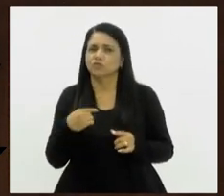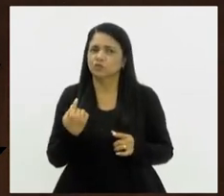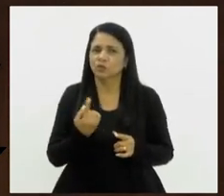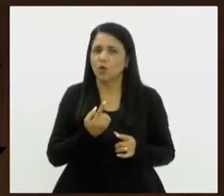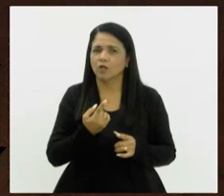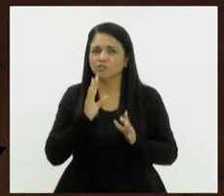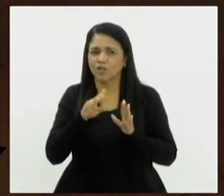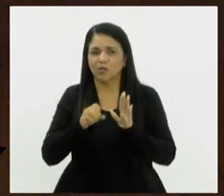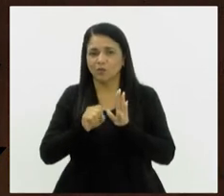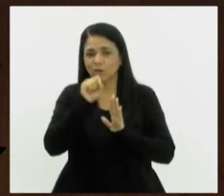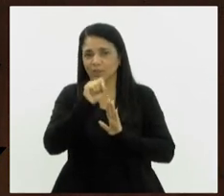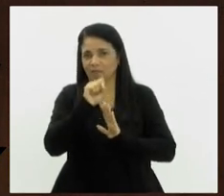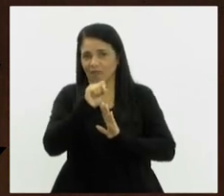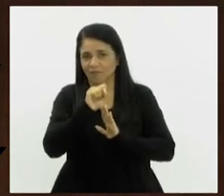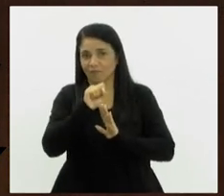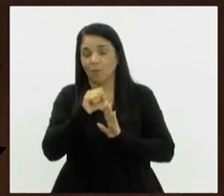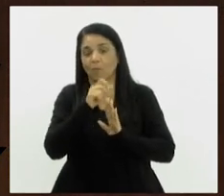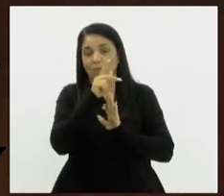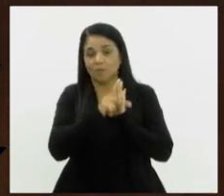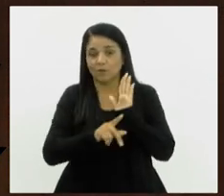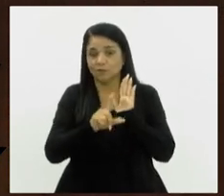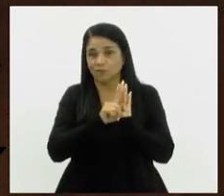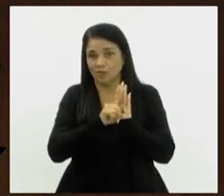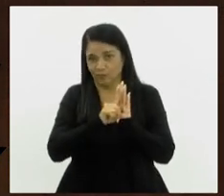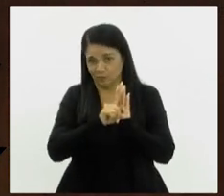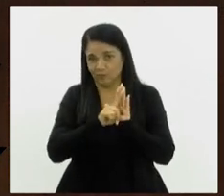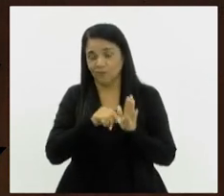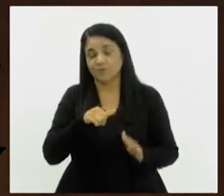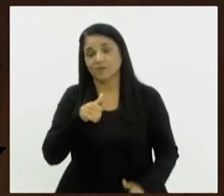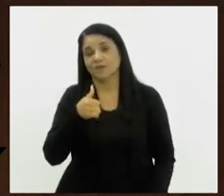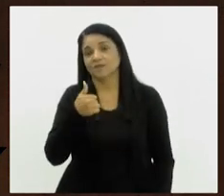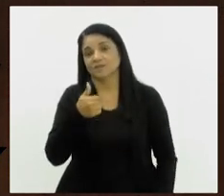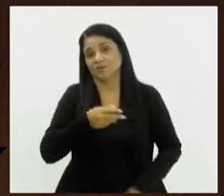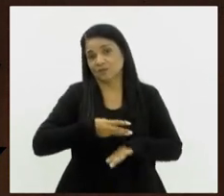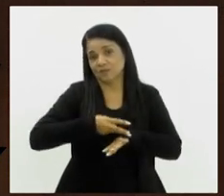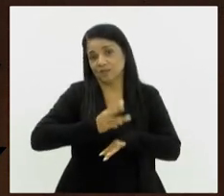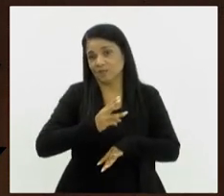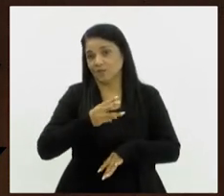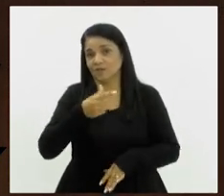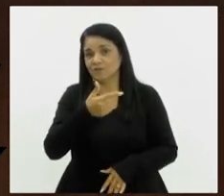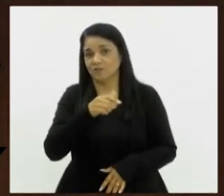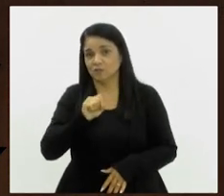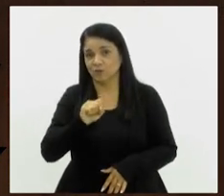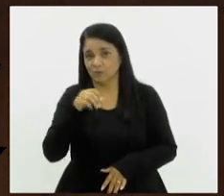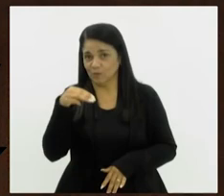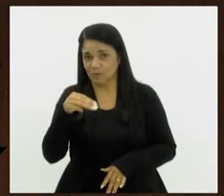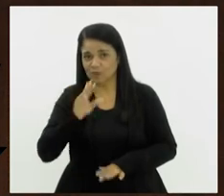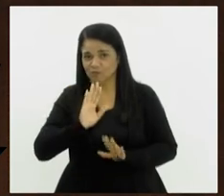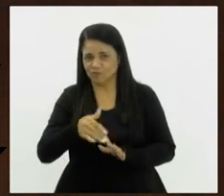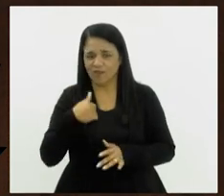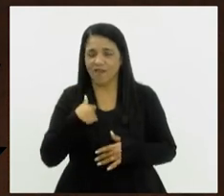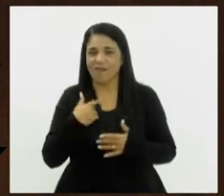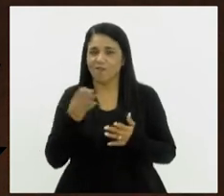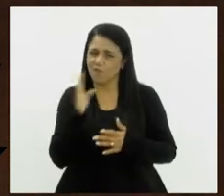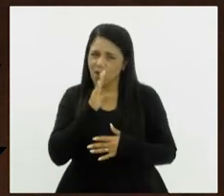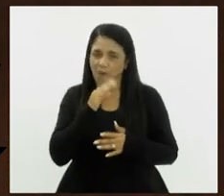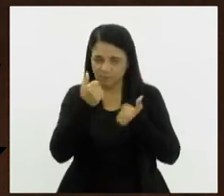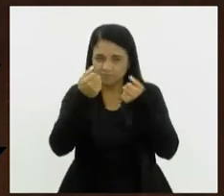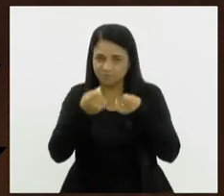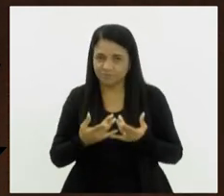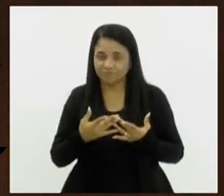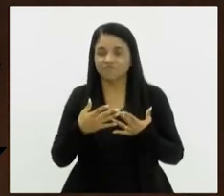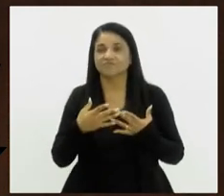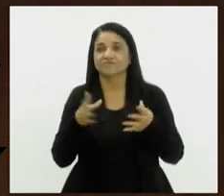já no 8º projeto e são 3 horas e 28 minutos. Mas tudo bem, queremos todos acelerar e não serei óbvio. E serei